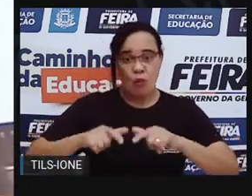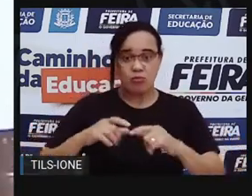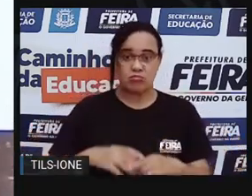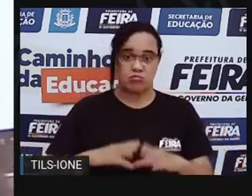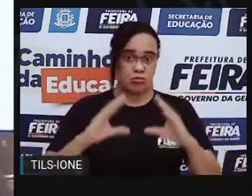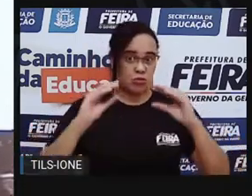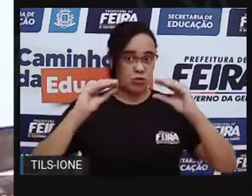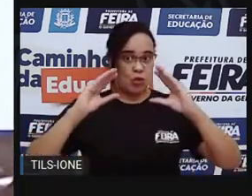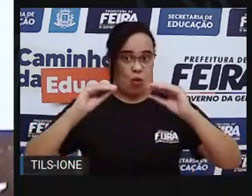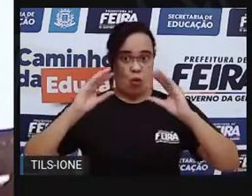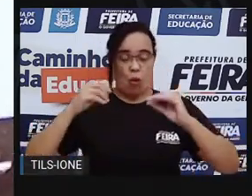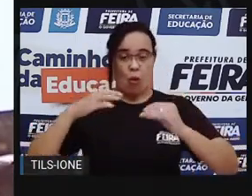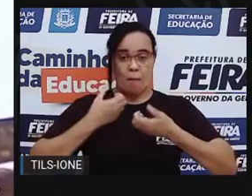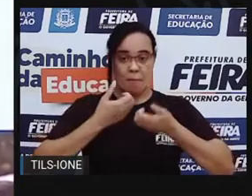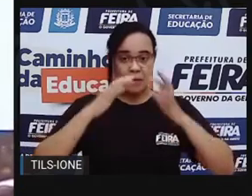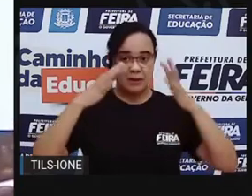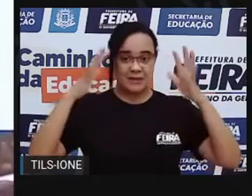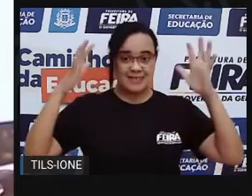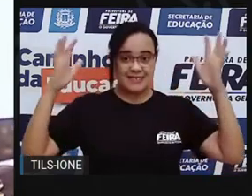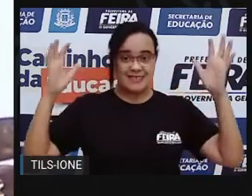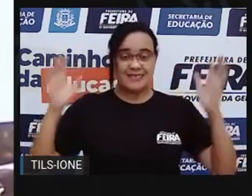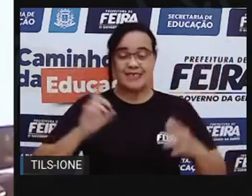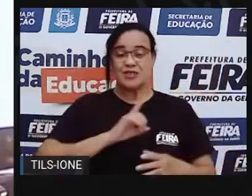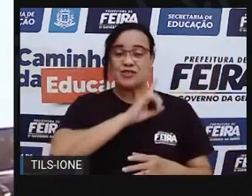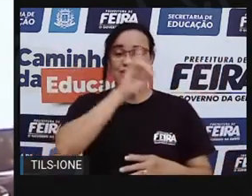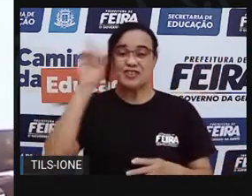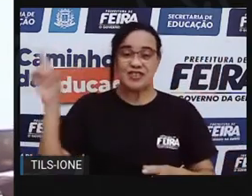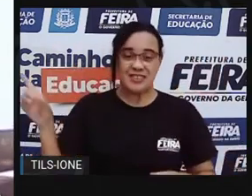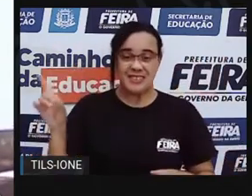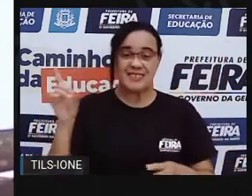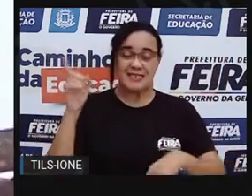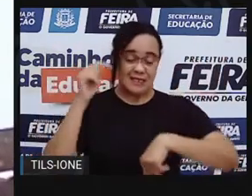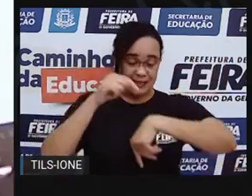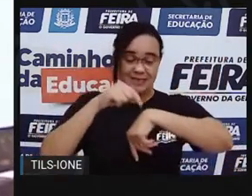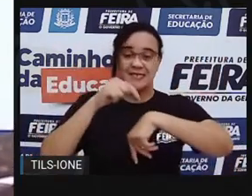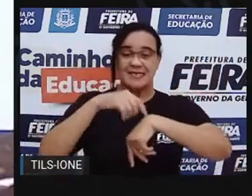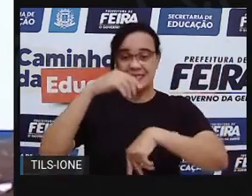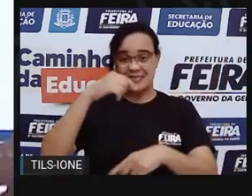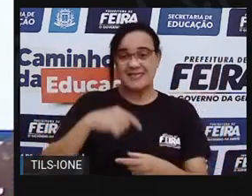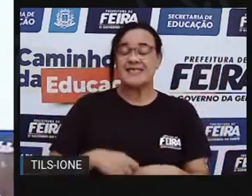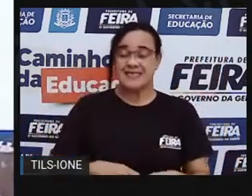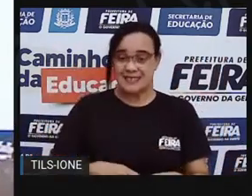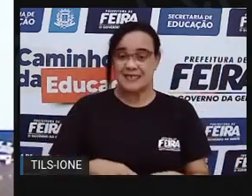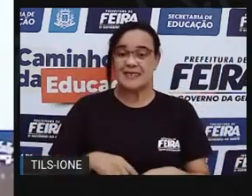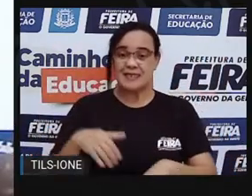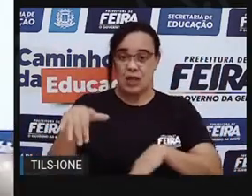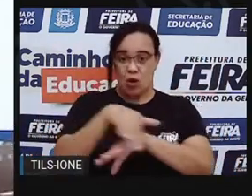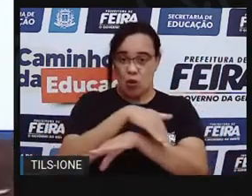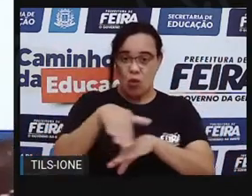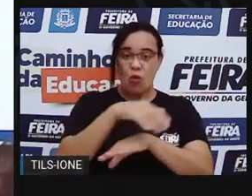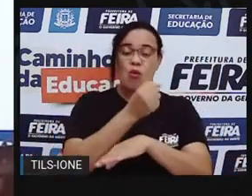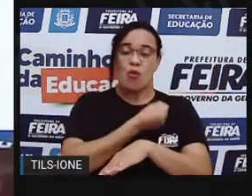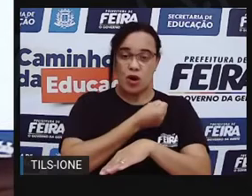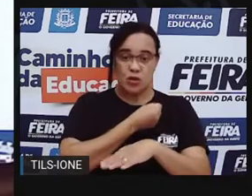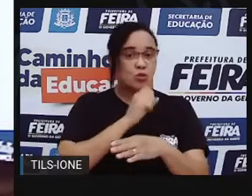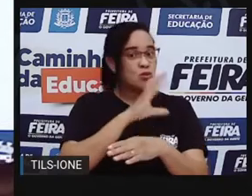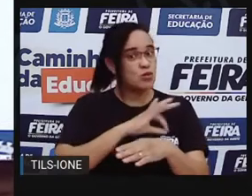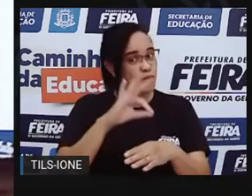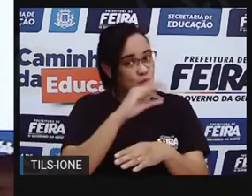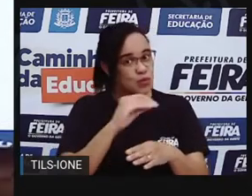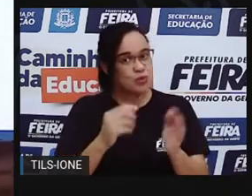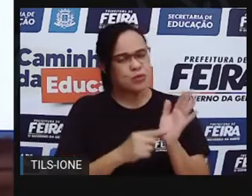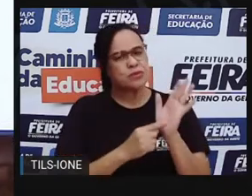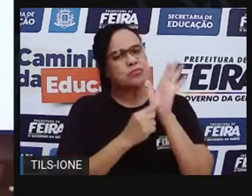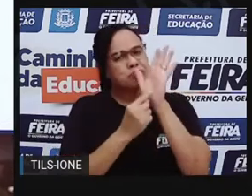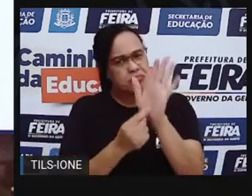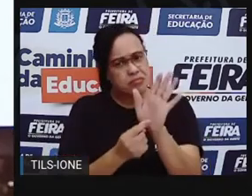robusto, brilhoso. Isso, data, local e endereço. Ai, mas eu tô vendo aqui, meninada, que nesse convite de formatura tem